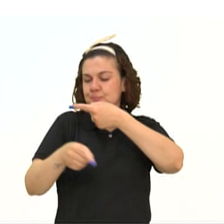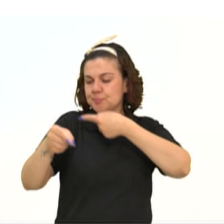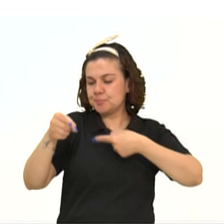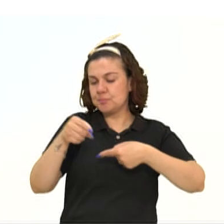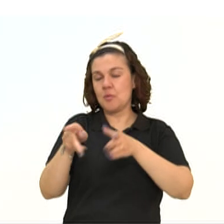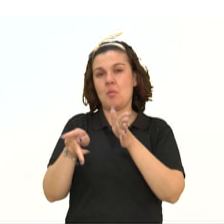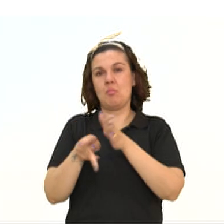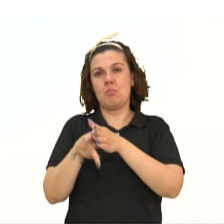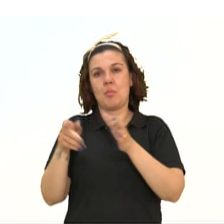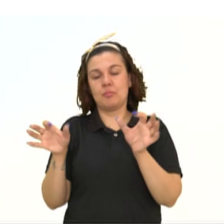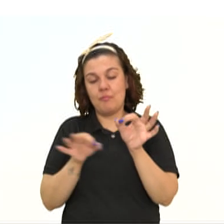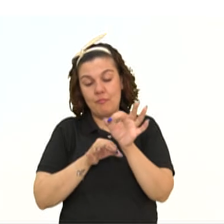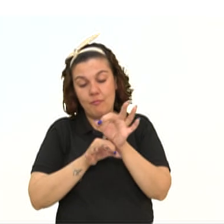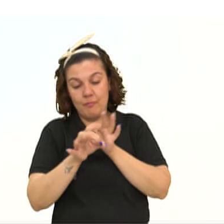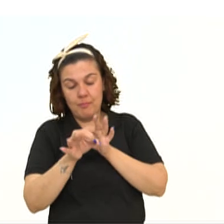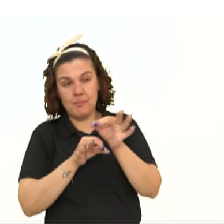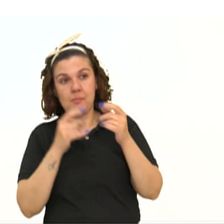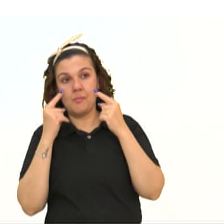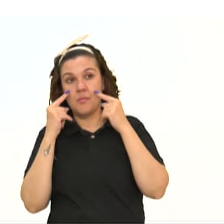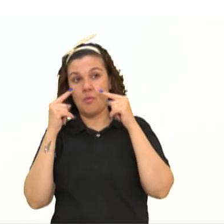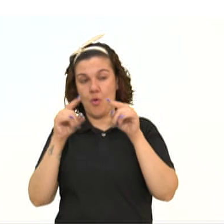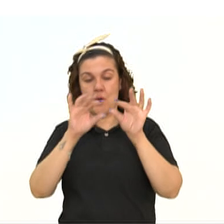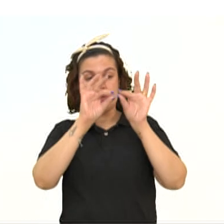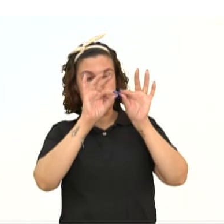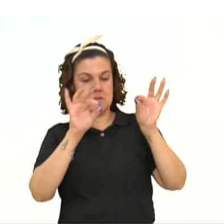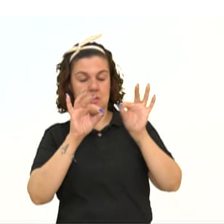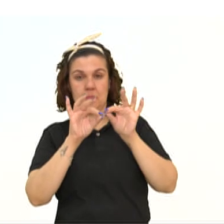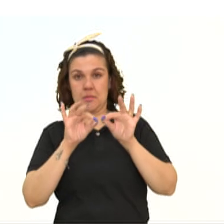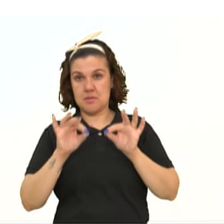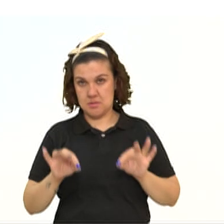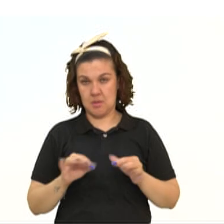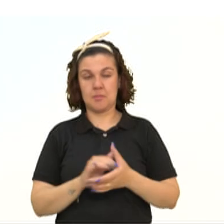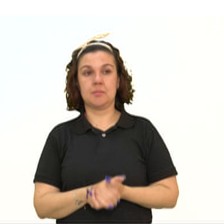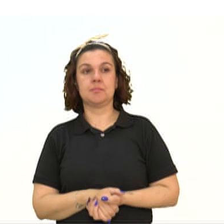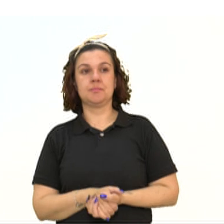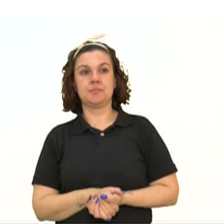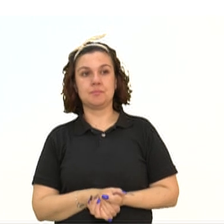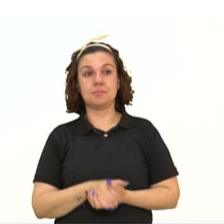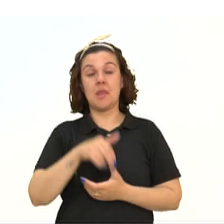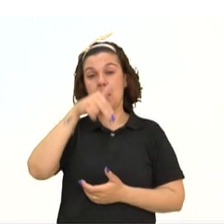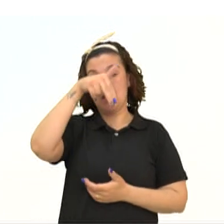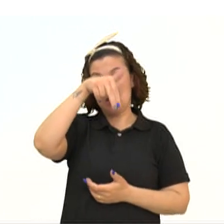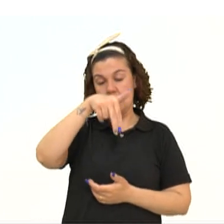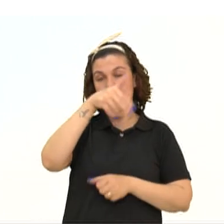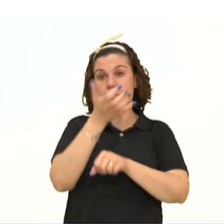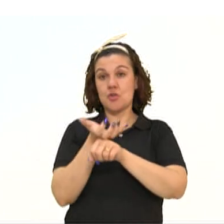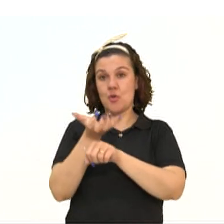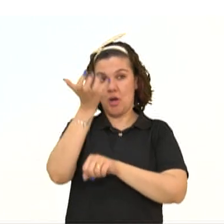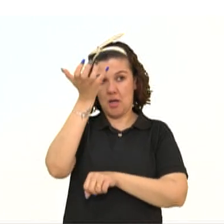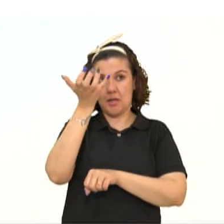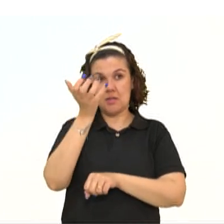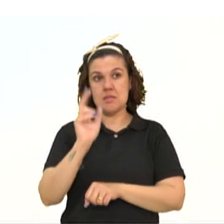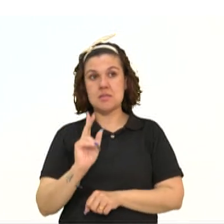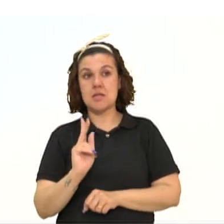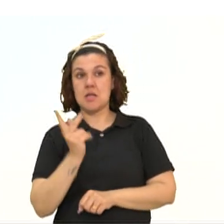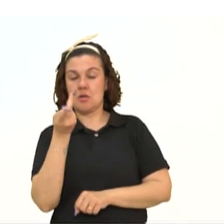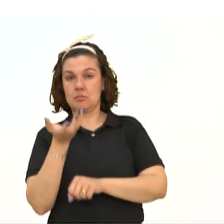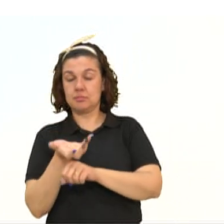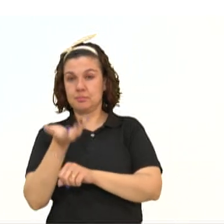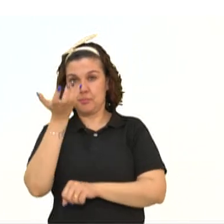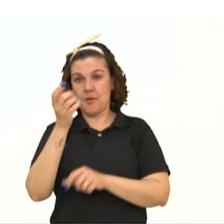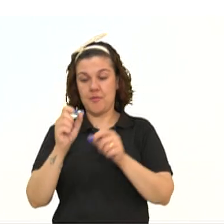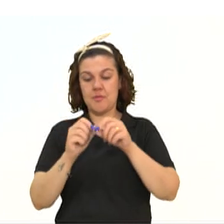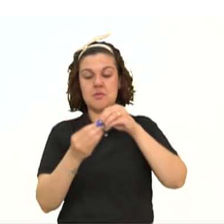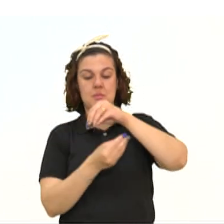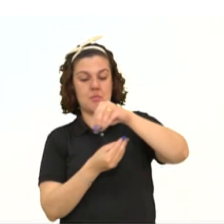entalpia de formação. Então, a gente tem substâncias simples, nitrogênio gasoso e hidrogênio gasoso, formando a amônia, que é uma